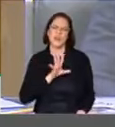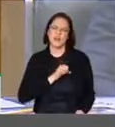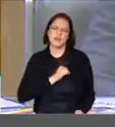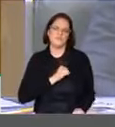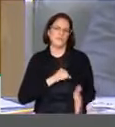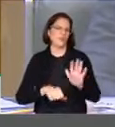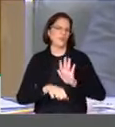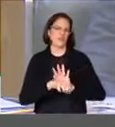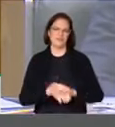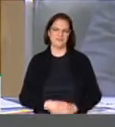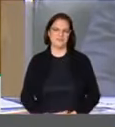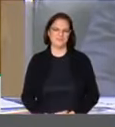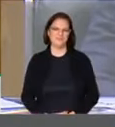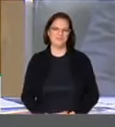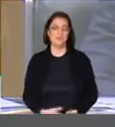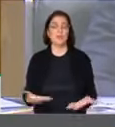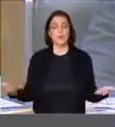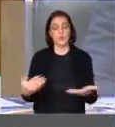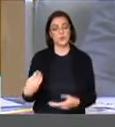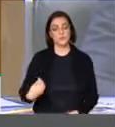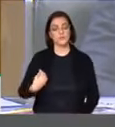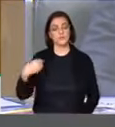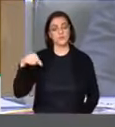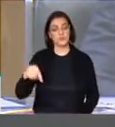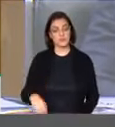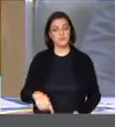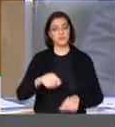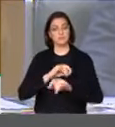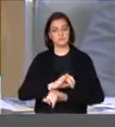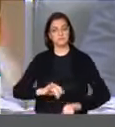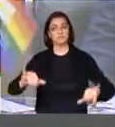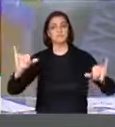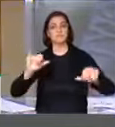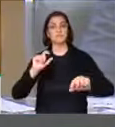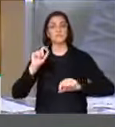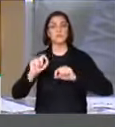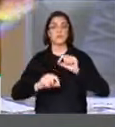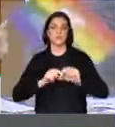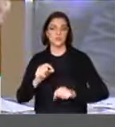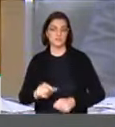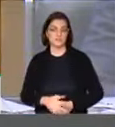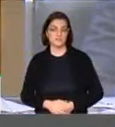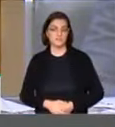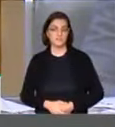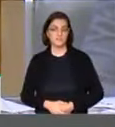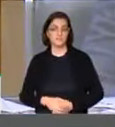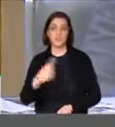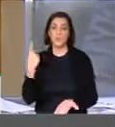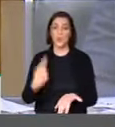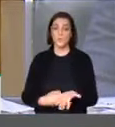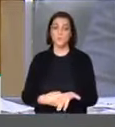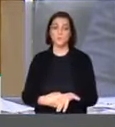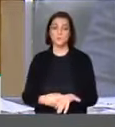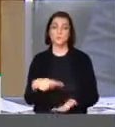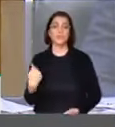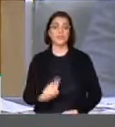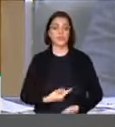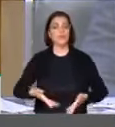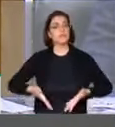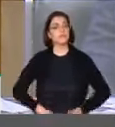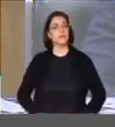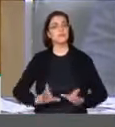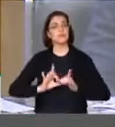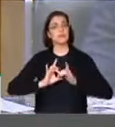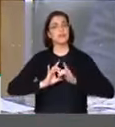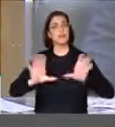criminalizada. Por isso, nós estamos aqui no dia de hoje para dizer deste compromisso, todo ser humano nasce livre,